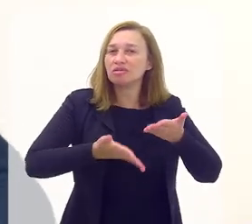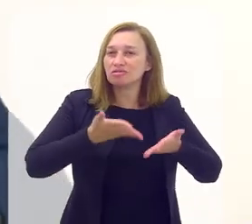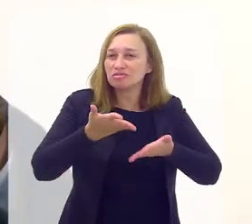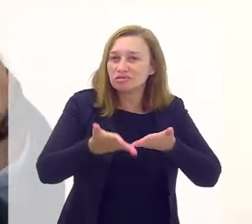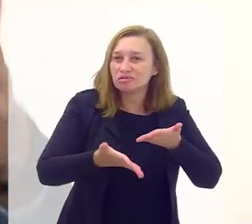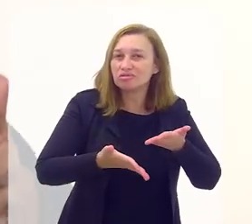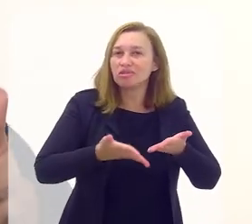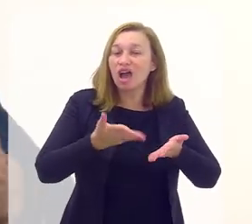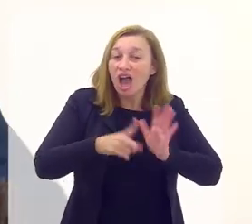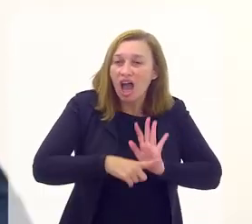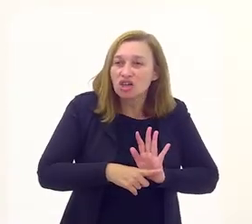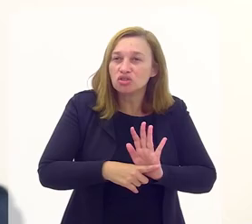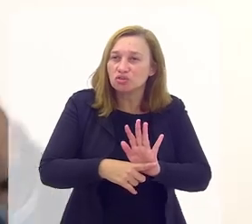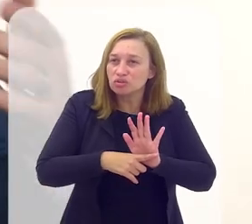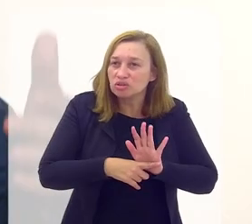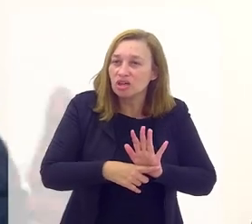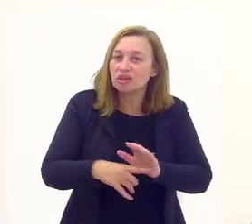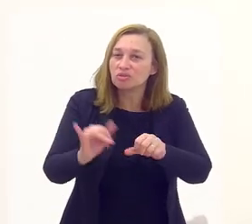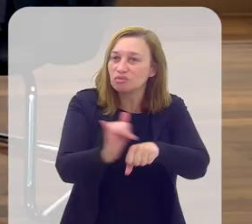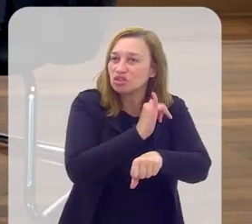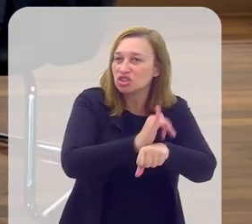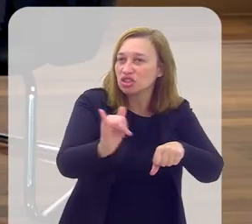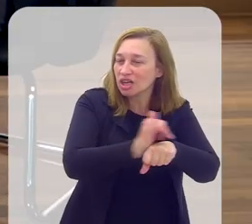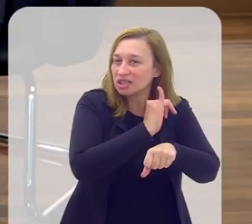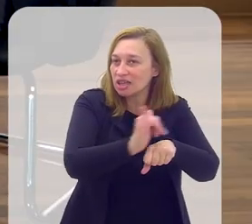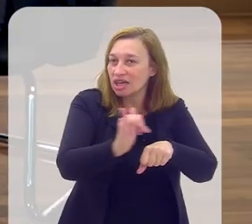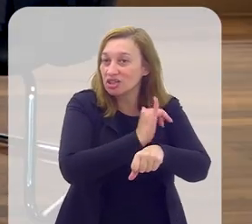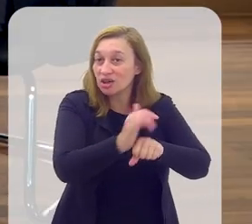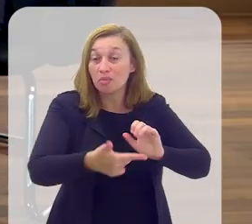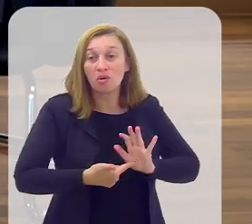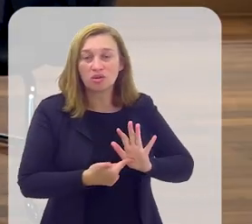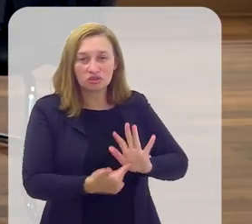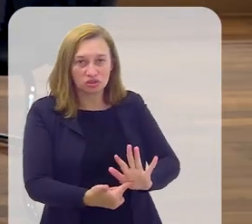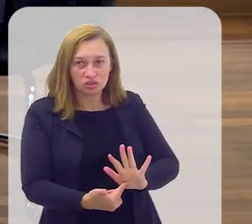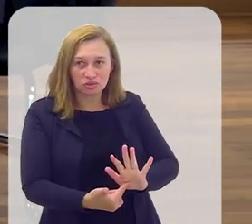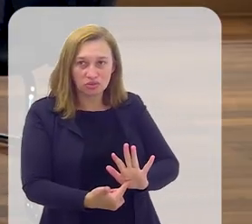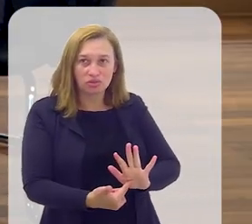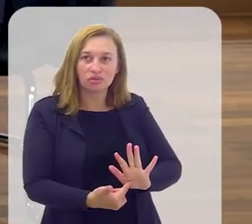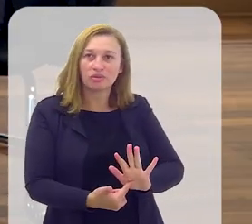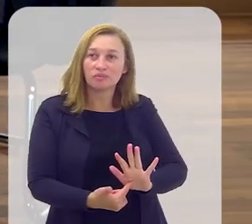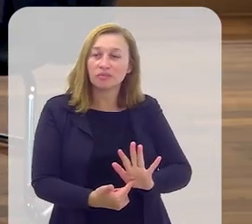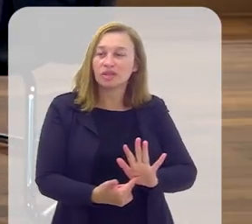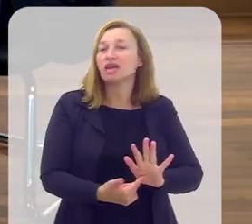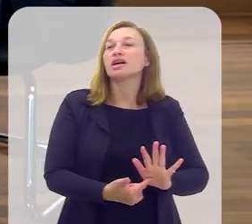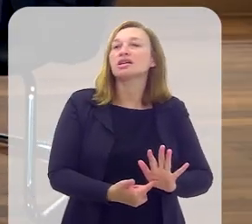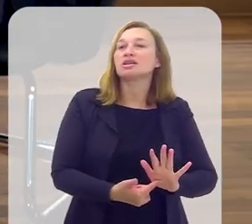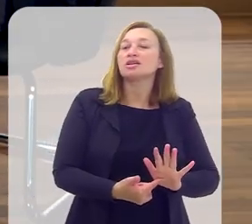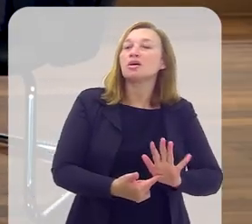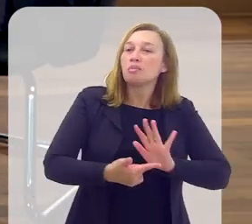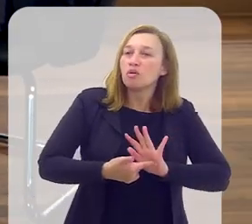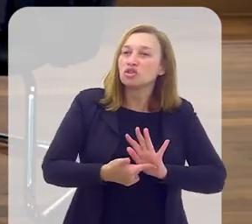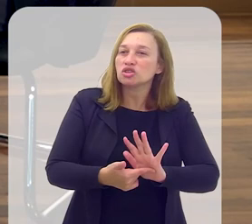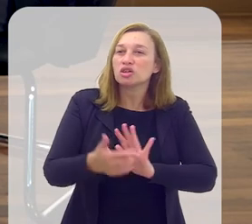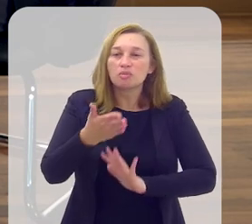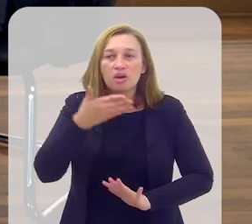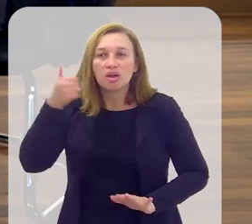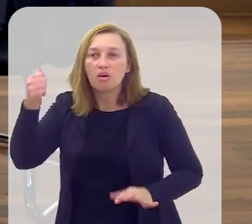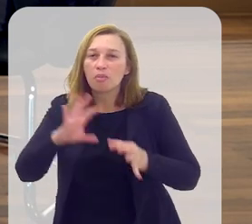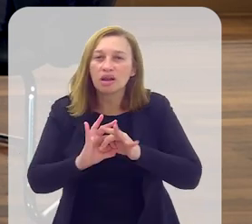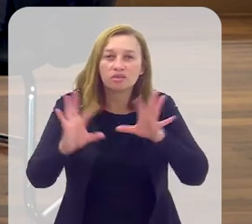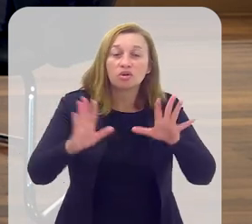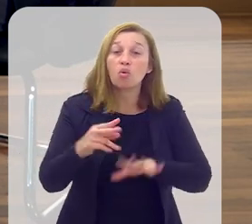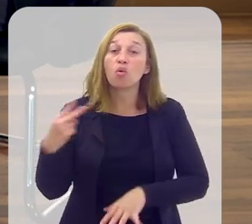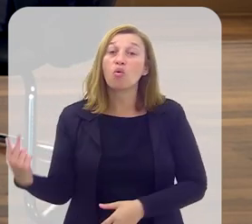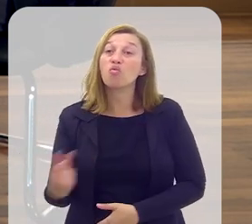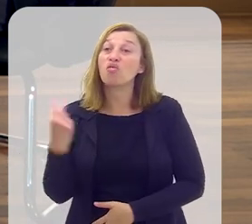Ou encharcando, né? Na estratégia que foi colocada. Que sem agrotóxico. Sem agrotóxico. Regando a